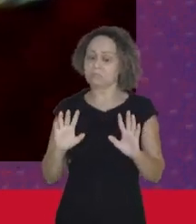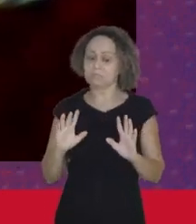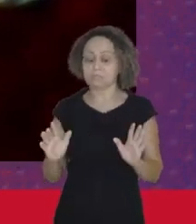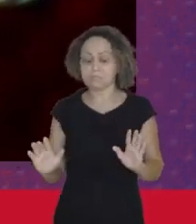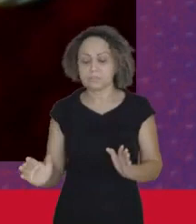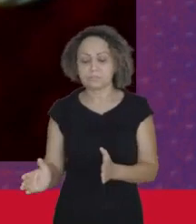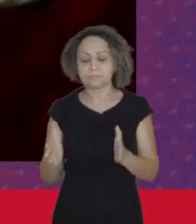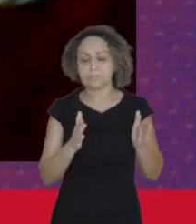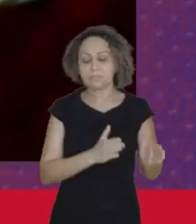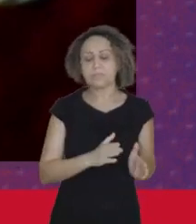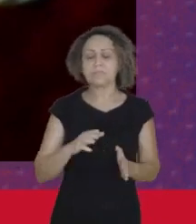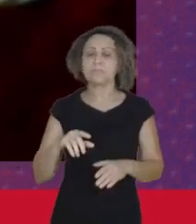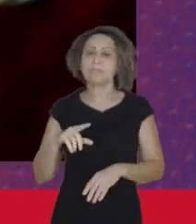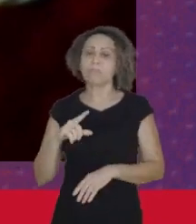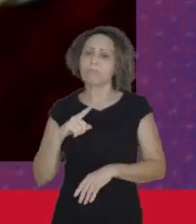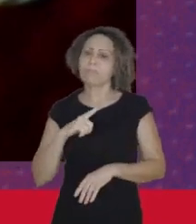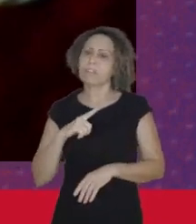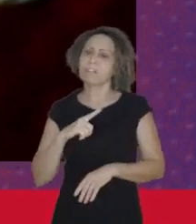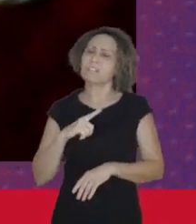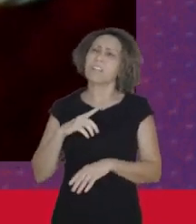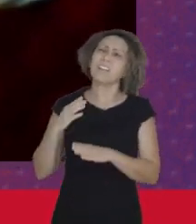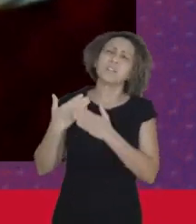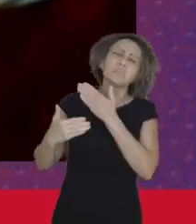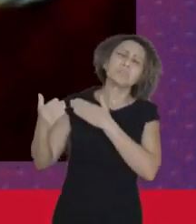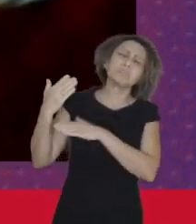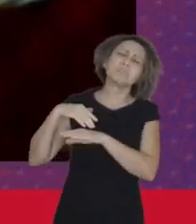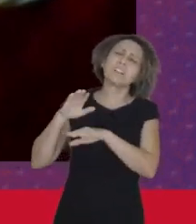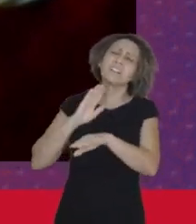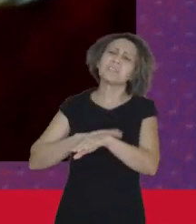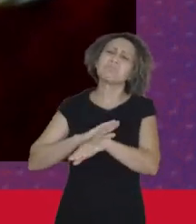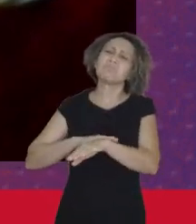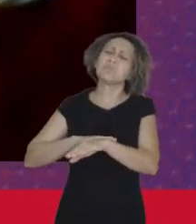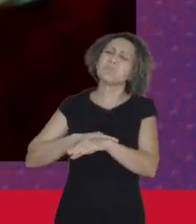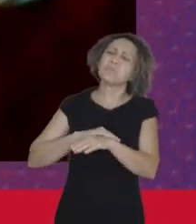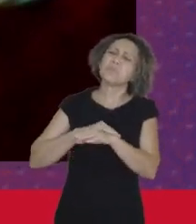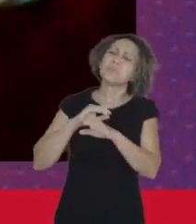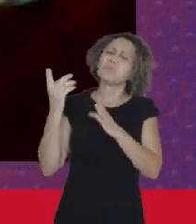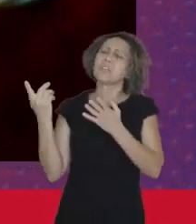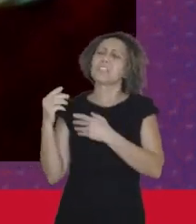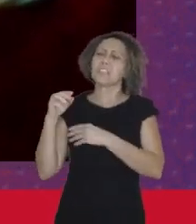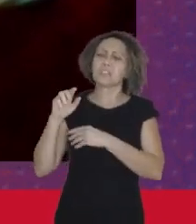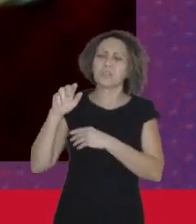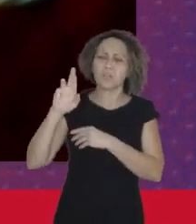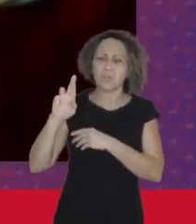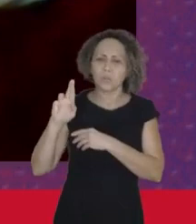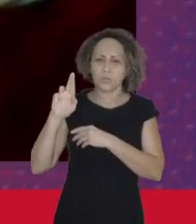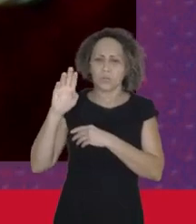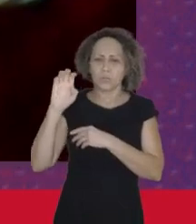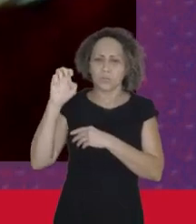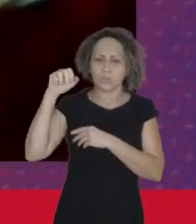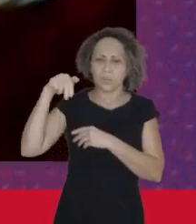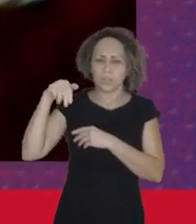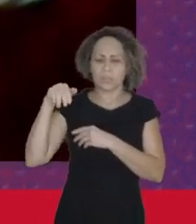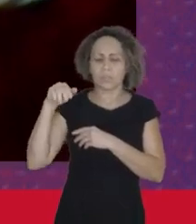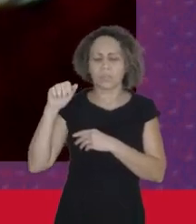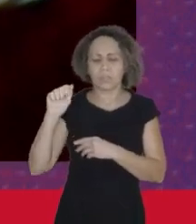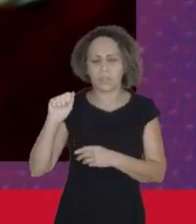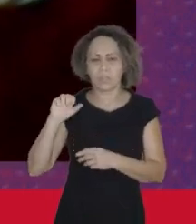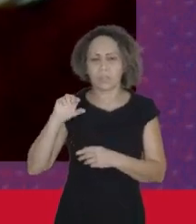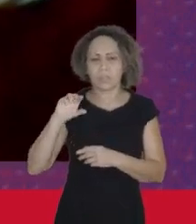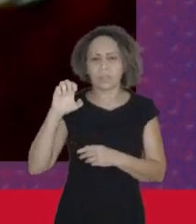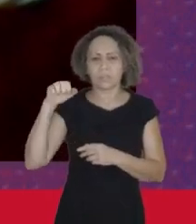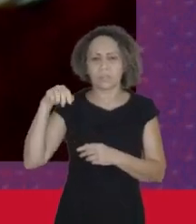o início do renascentismo, a concepção médica, ou melhor,